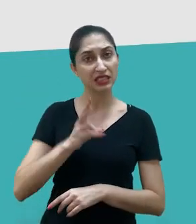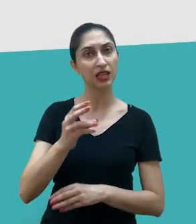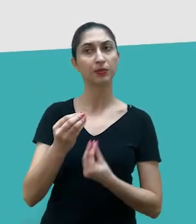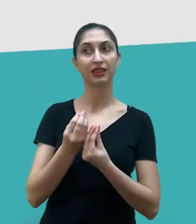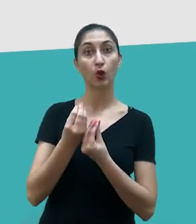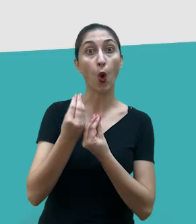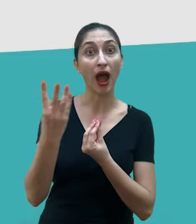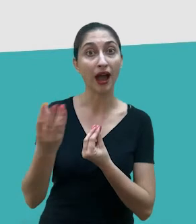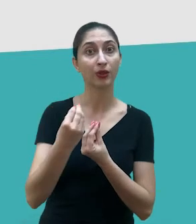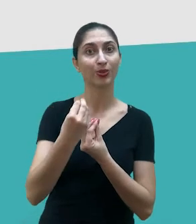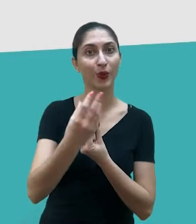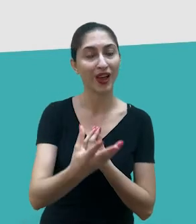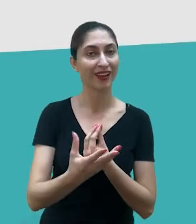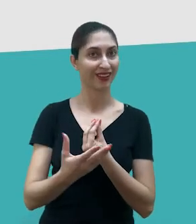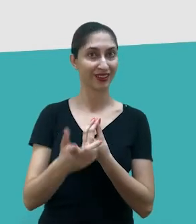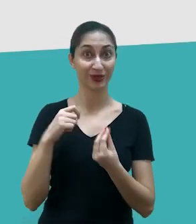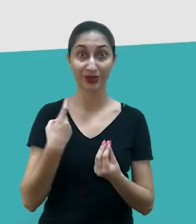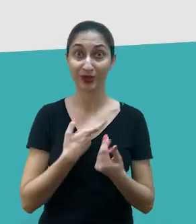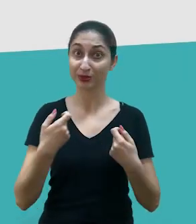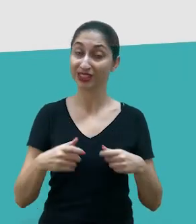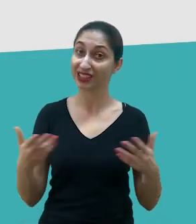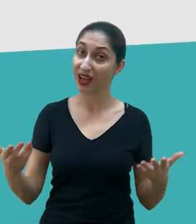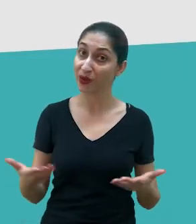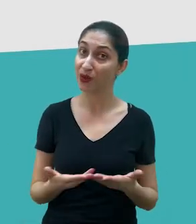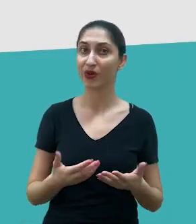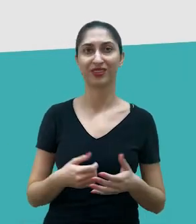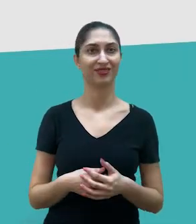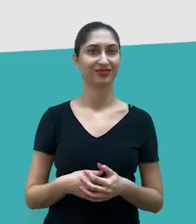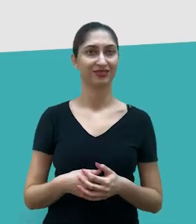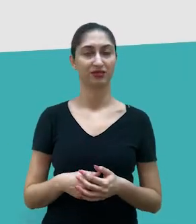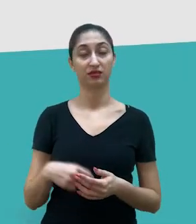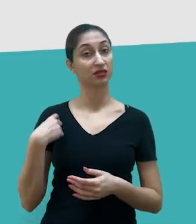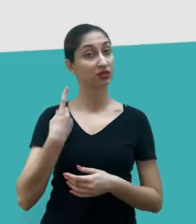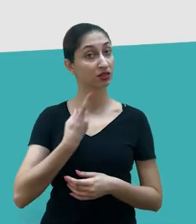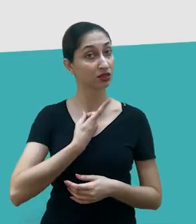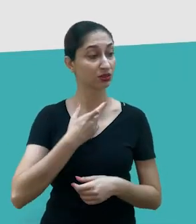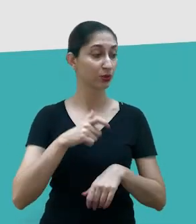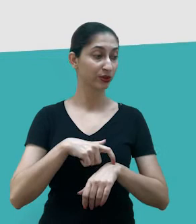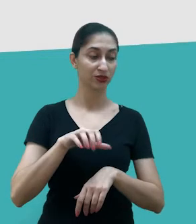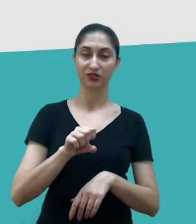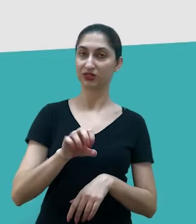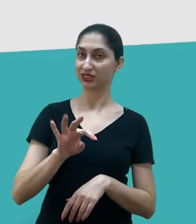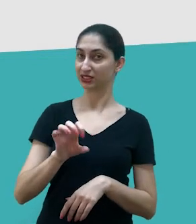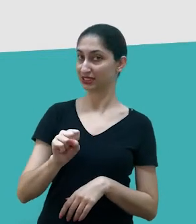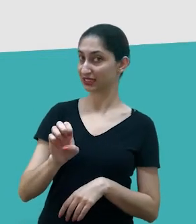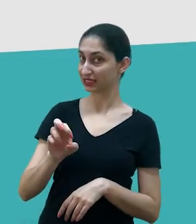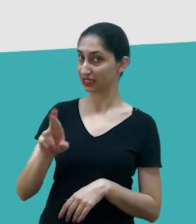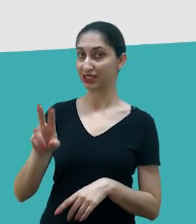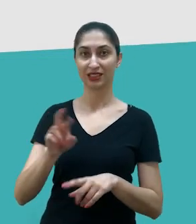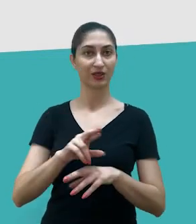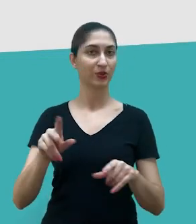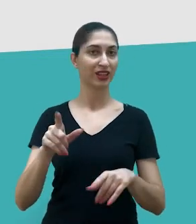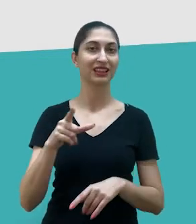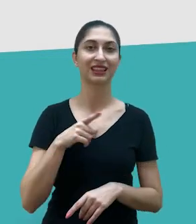nós precisamos agora e estamos na era do ser e não do ter. A gente não